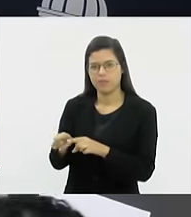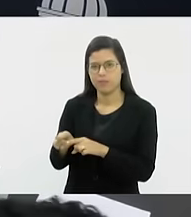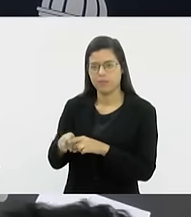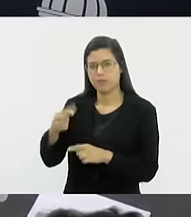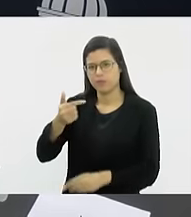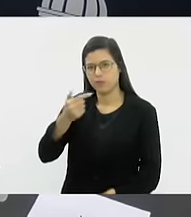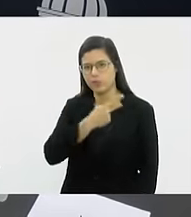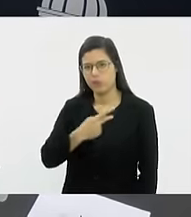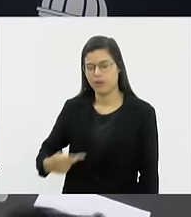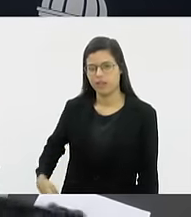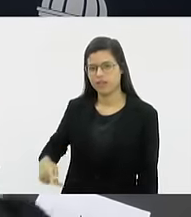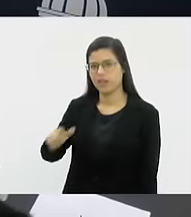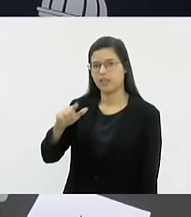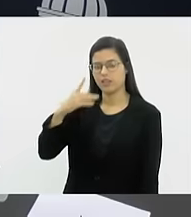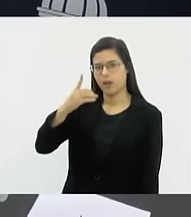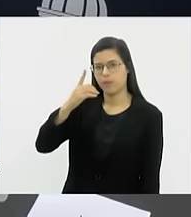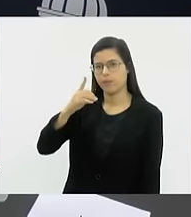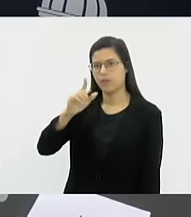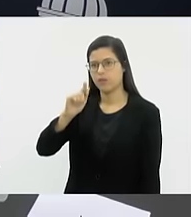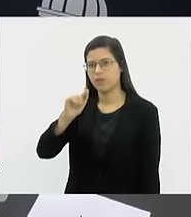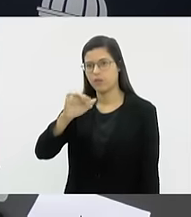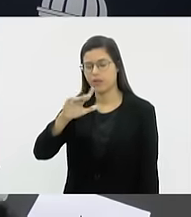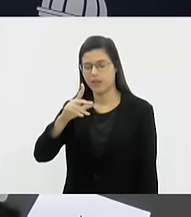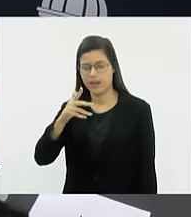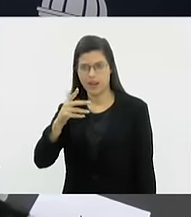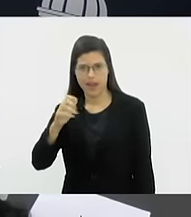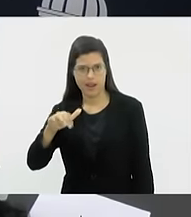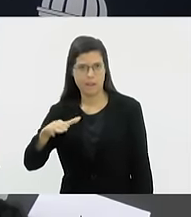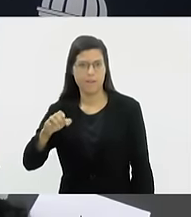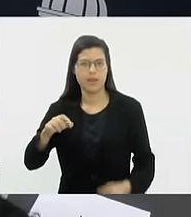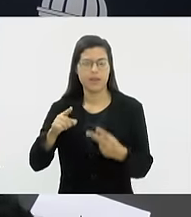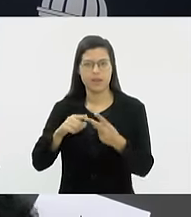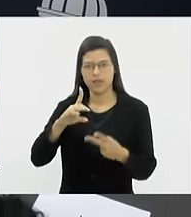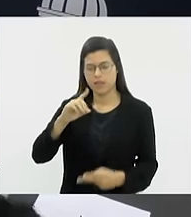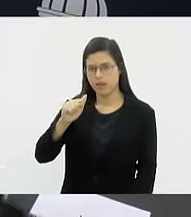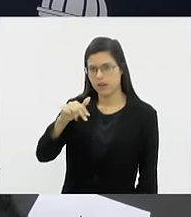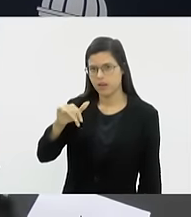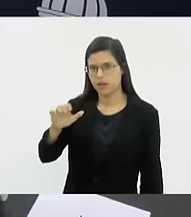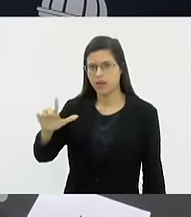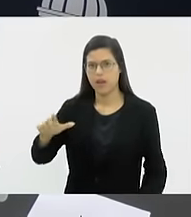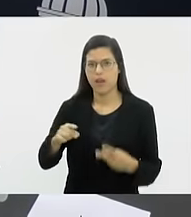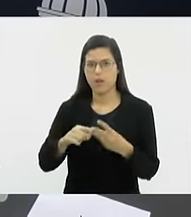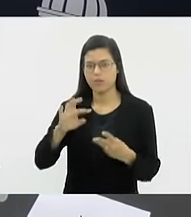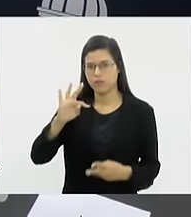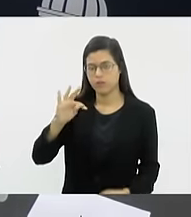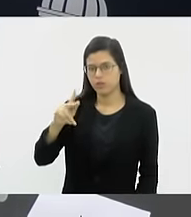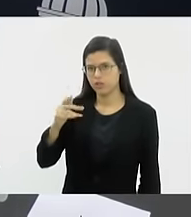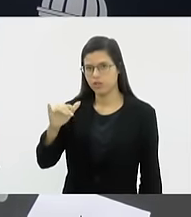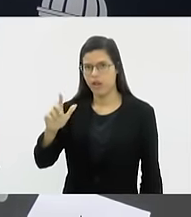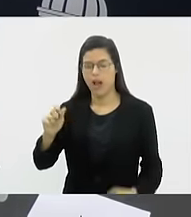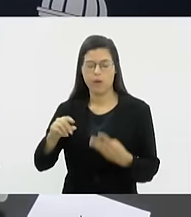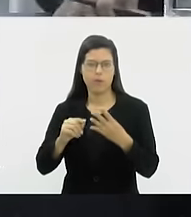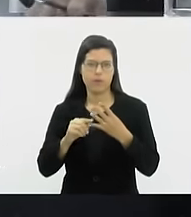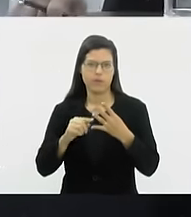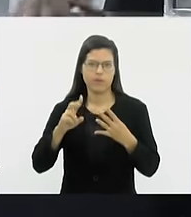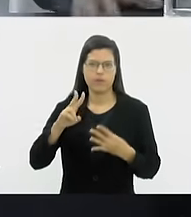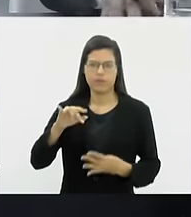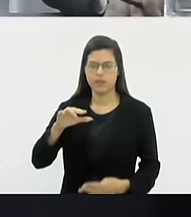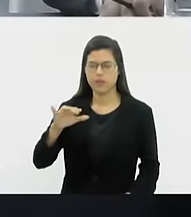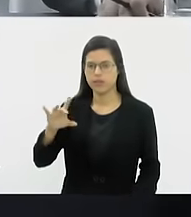Guilherme Delaroli, deputado Daniel Librelon, deputado Tiago Rangel, deputado Vinícius Cozzolino, deputado Marcelo